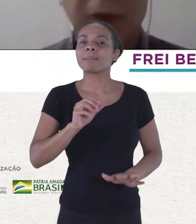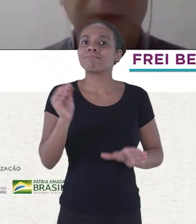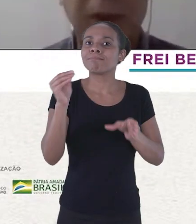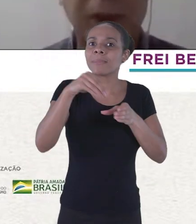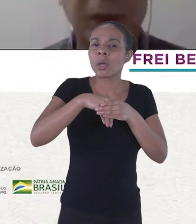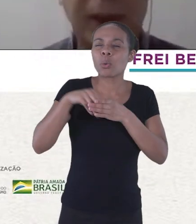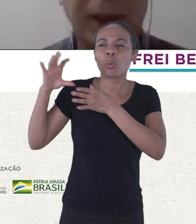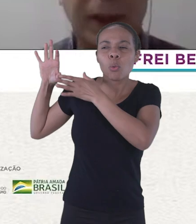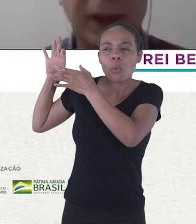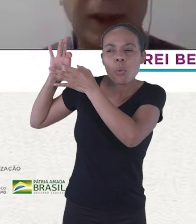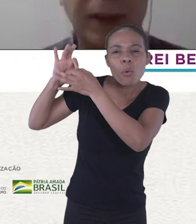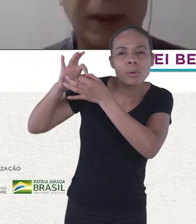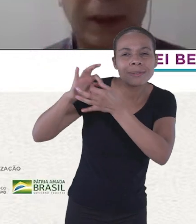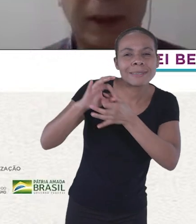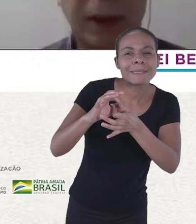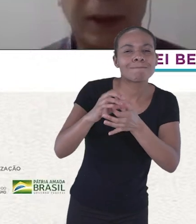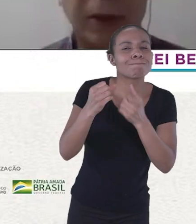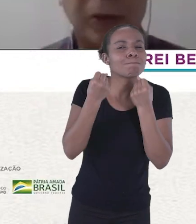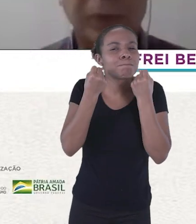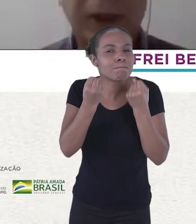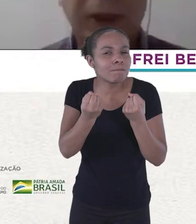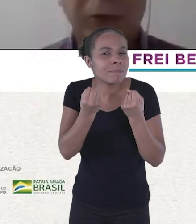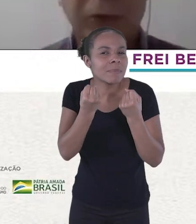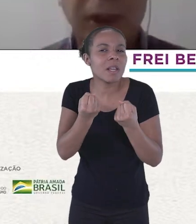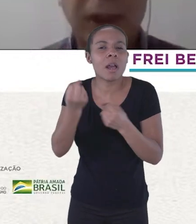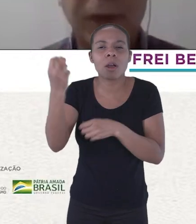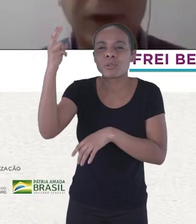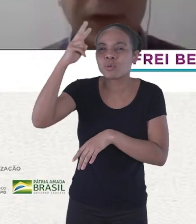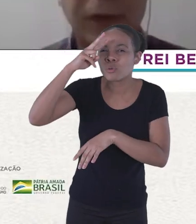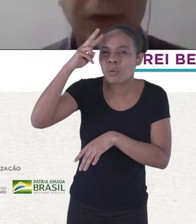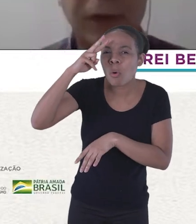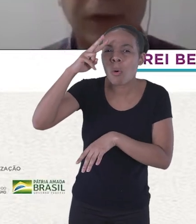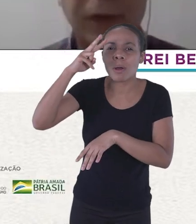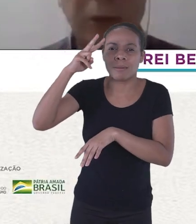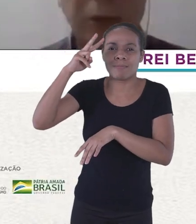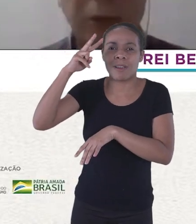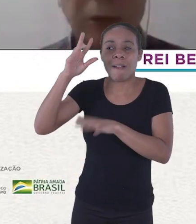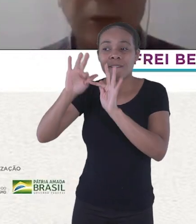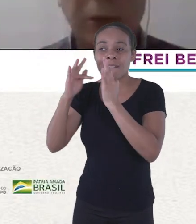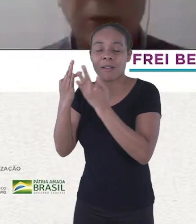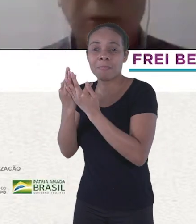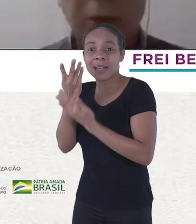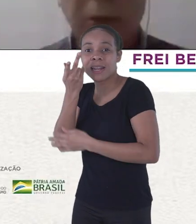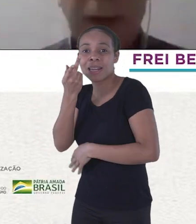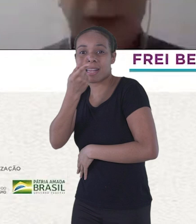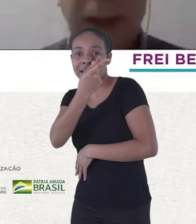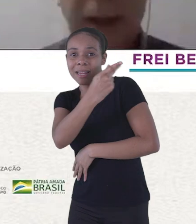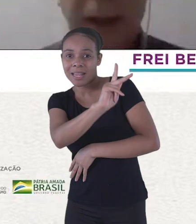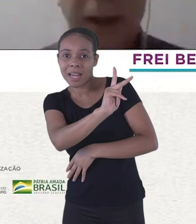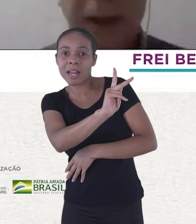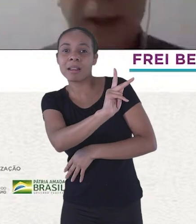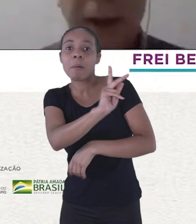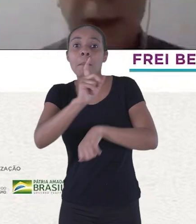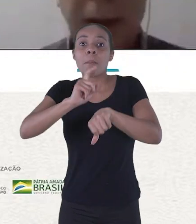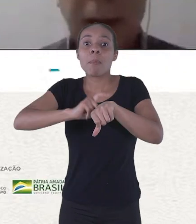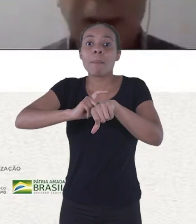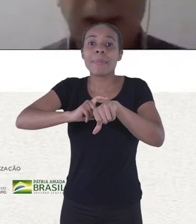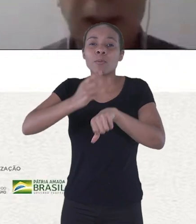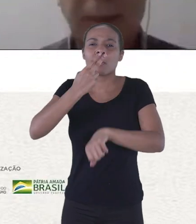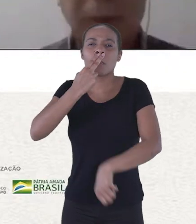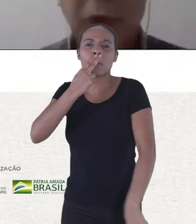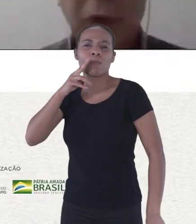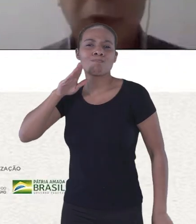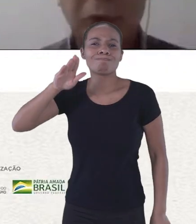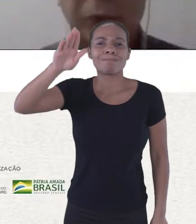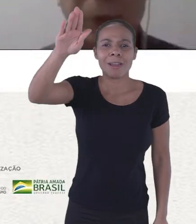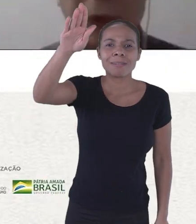contexto vivido pela família dele no período do nazismo. Toda a história familiar dele,